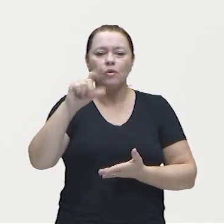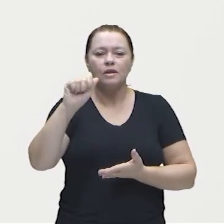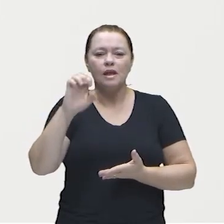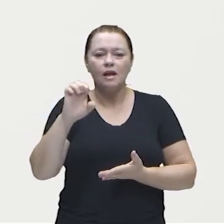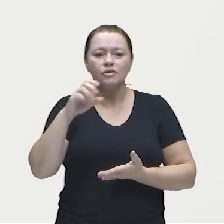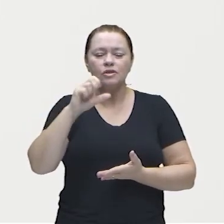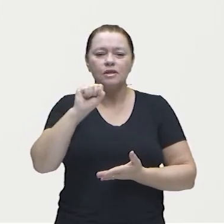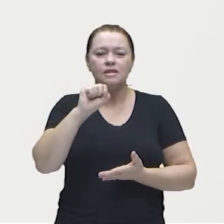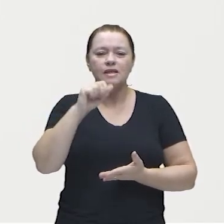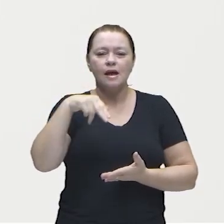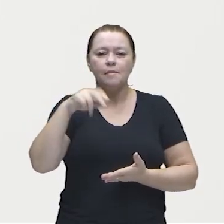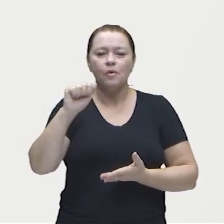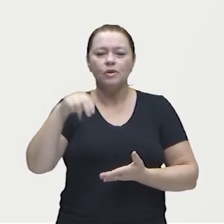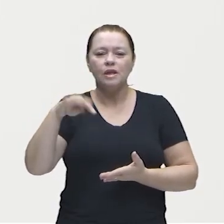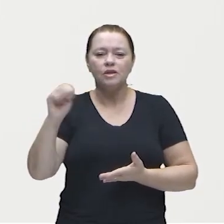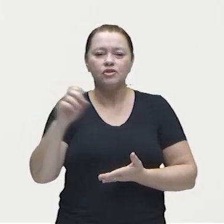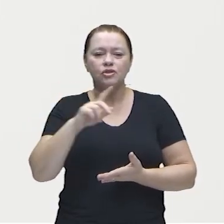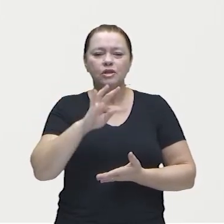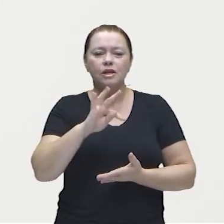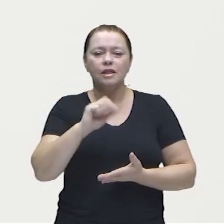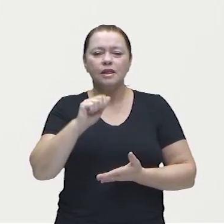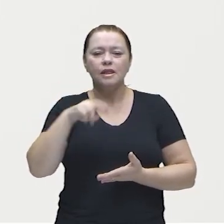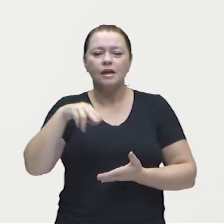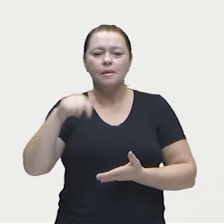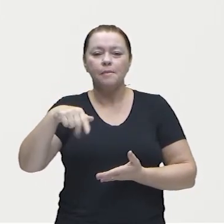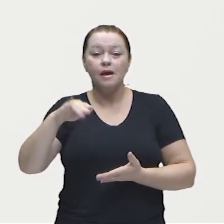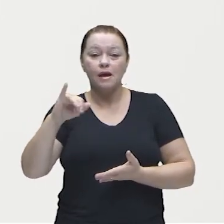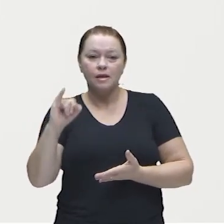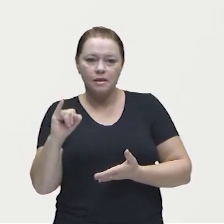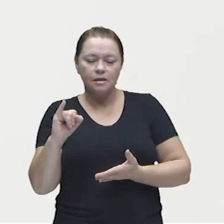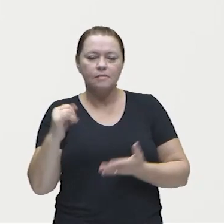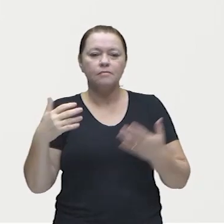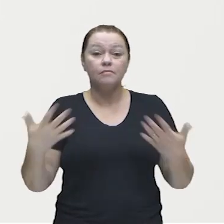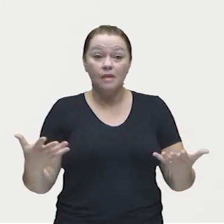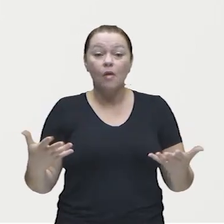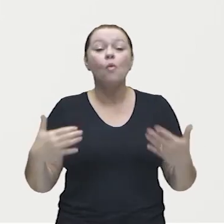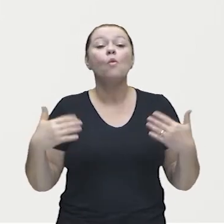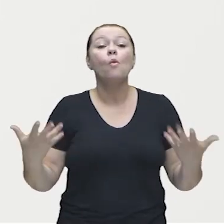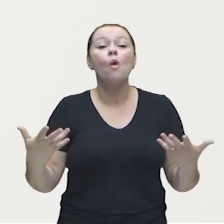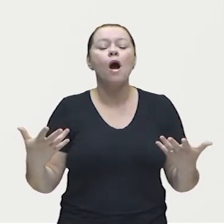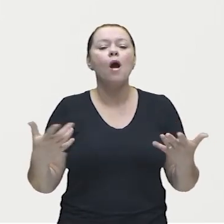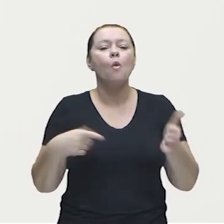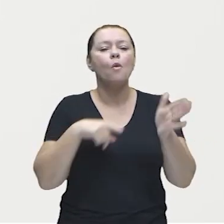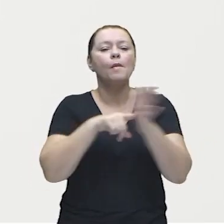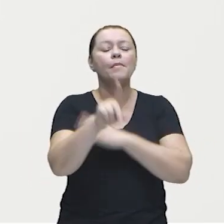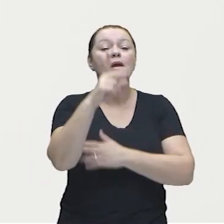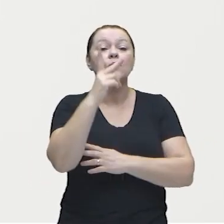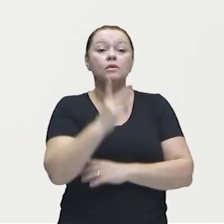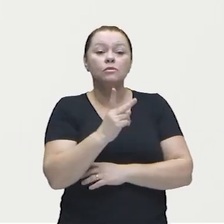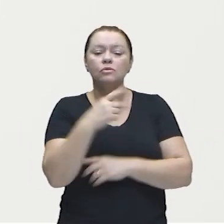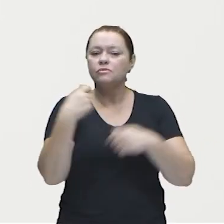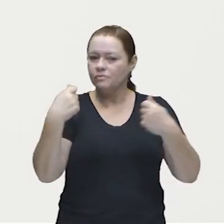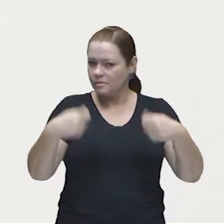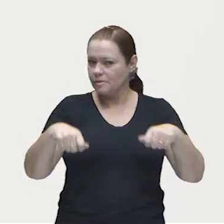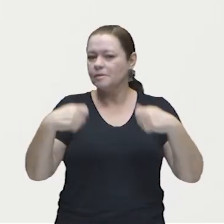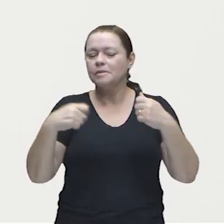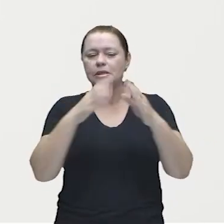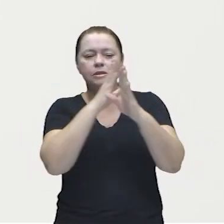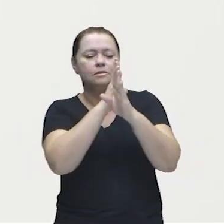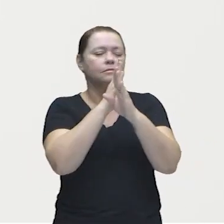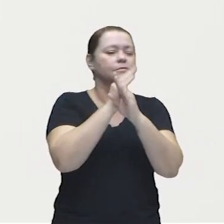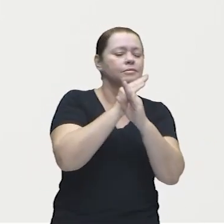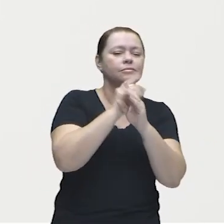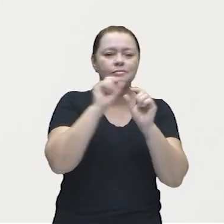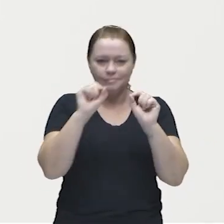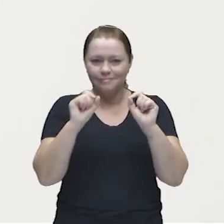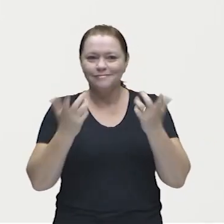sabonete e tambaqui. E qual foi a nossa atividade número 2? Você teve que descobrir, não é verdade? O que